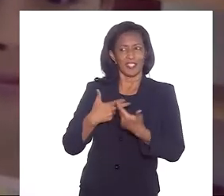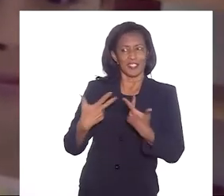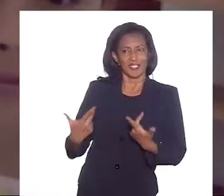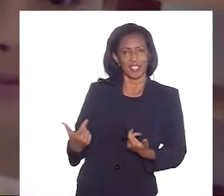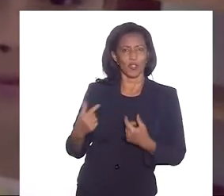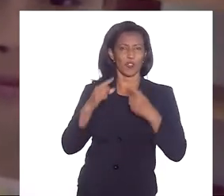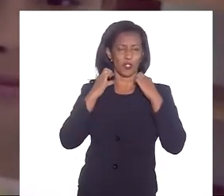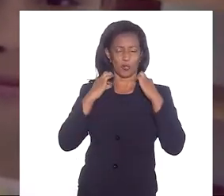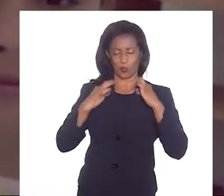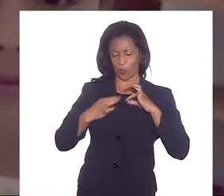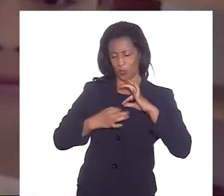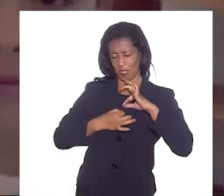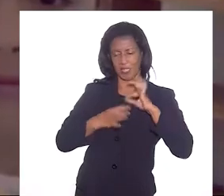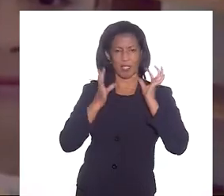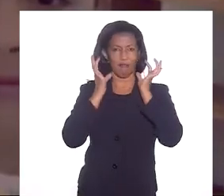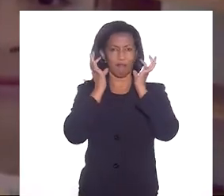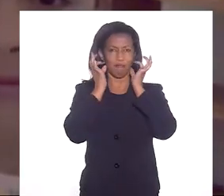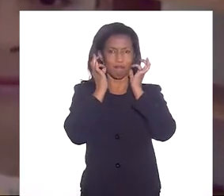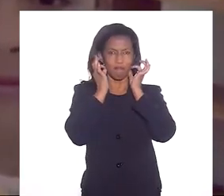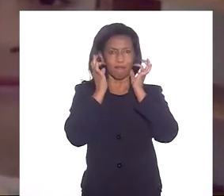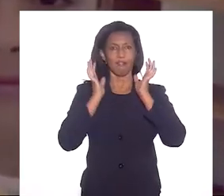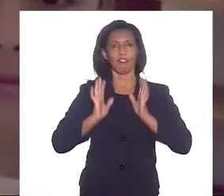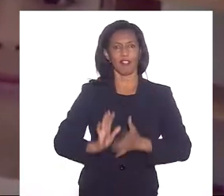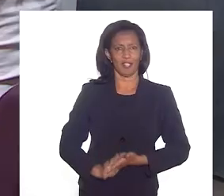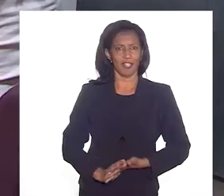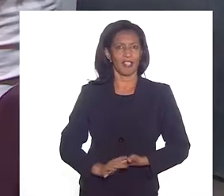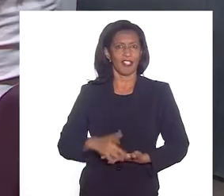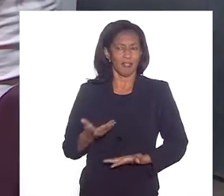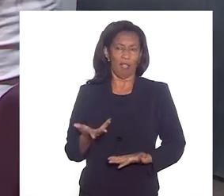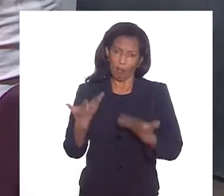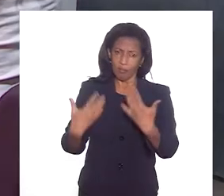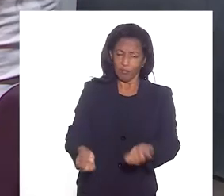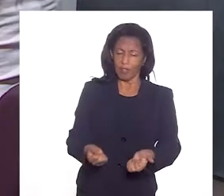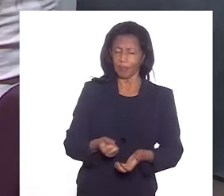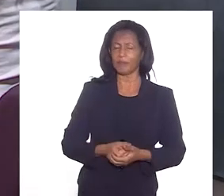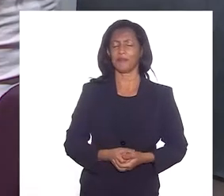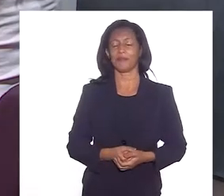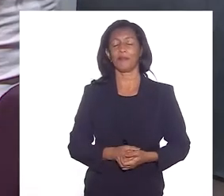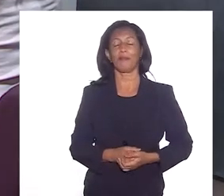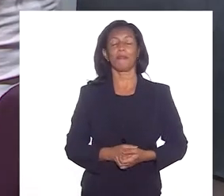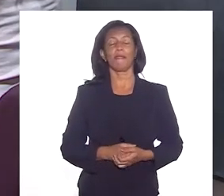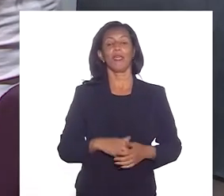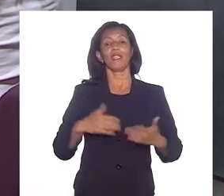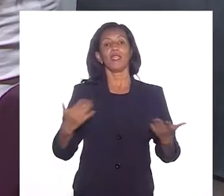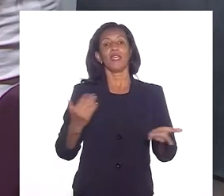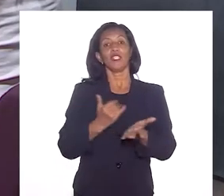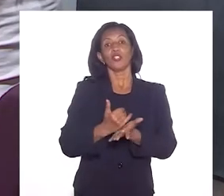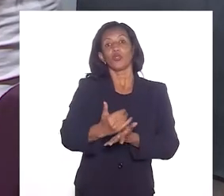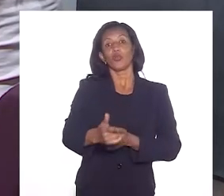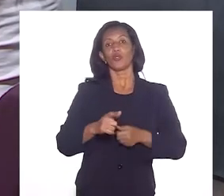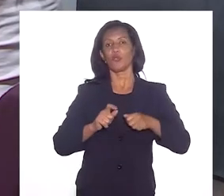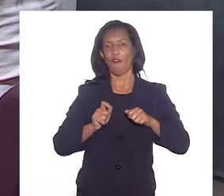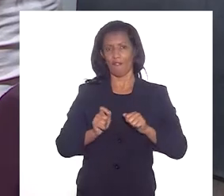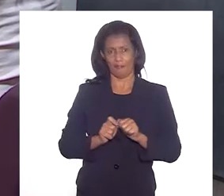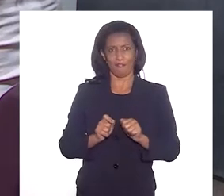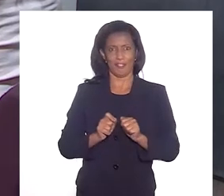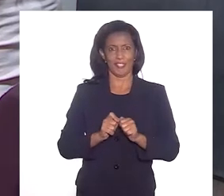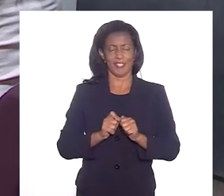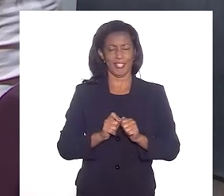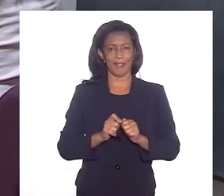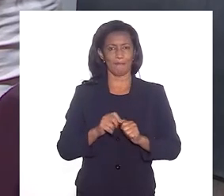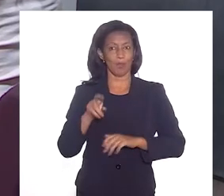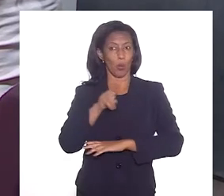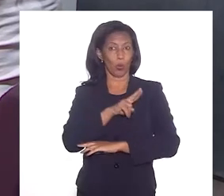essa coisa das bijuterias e tudo mais. Aí ela deu a ideia, tudo bem, vamos. E aí a gente começou a fazer. E